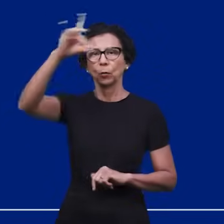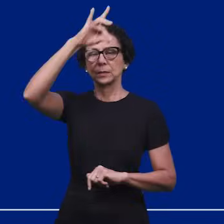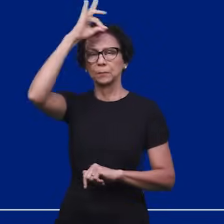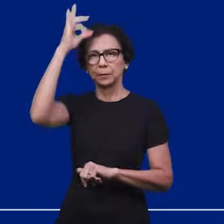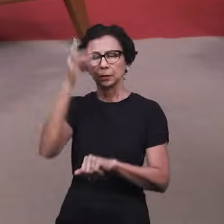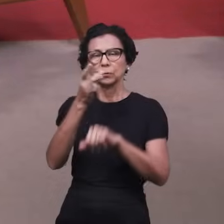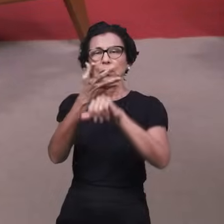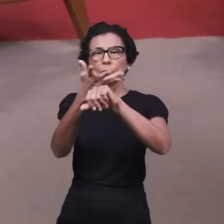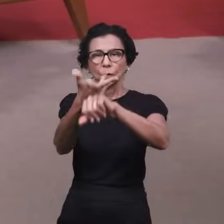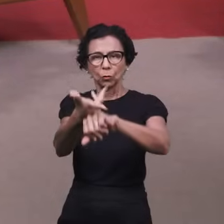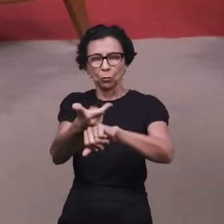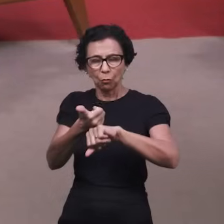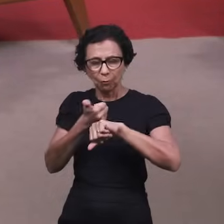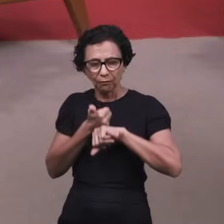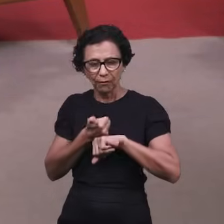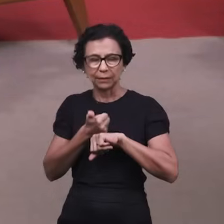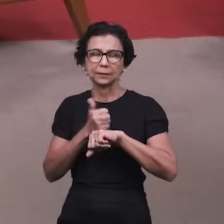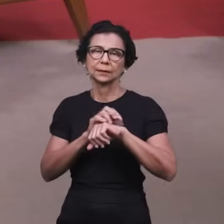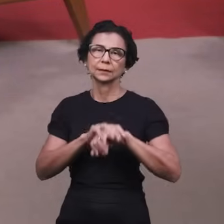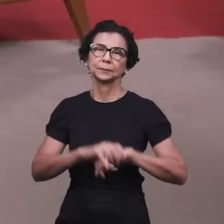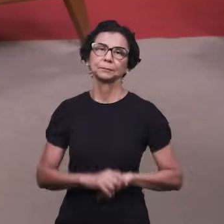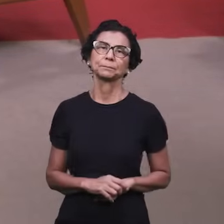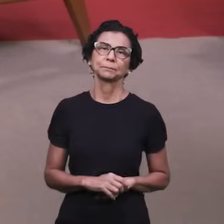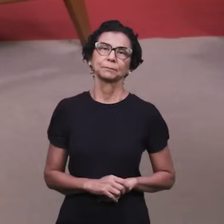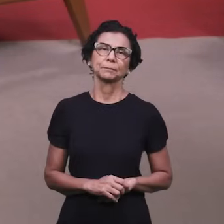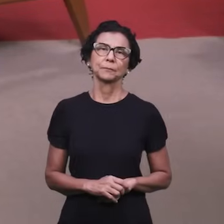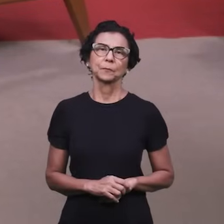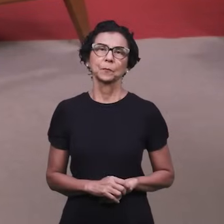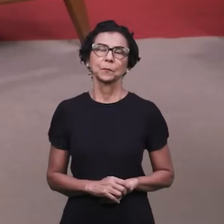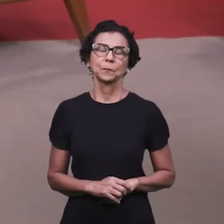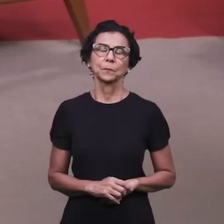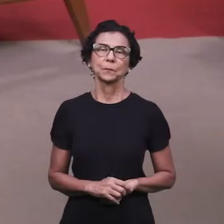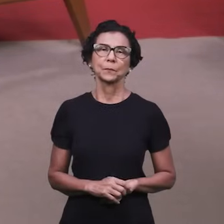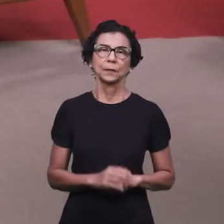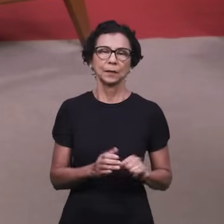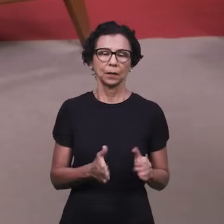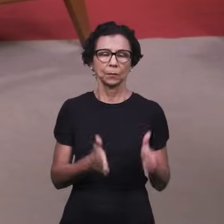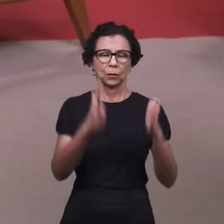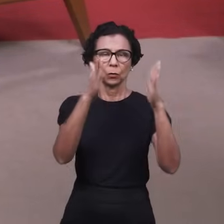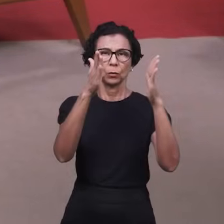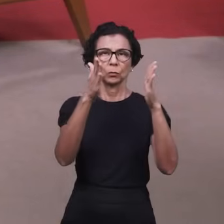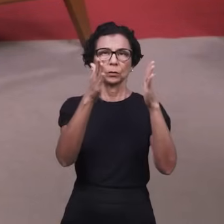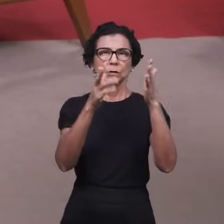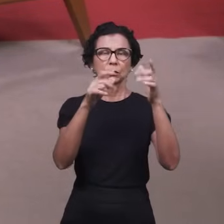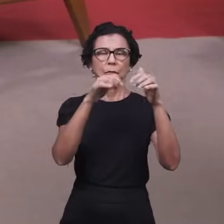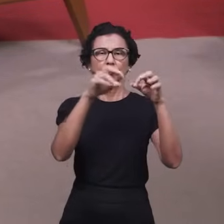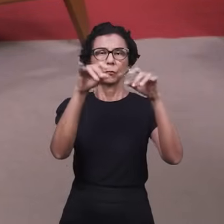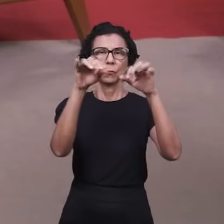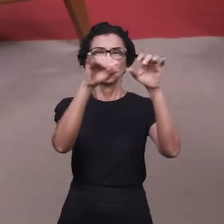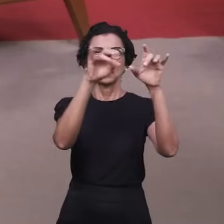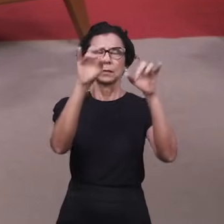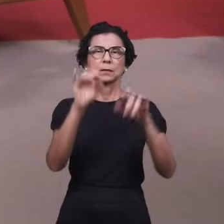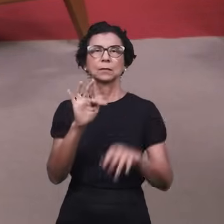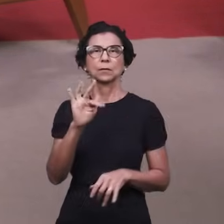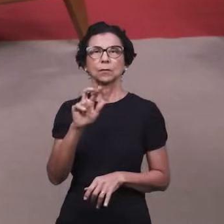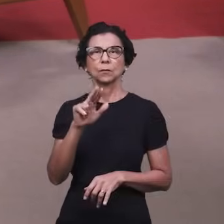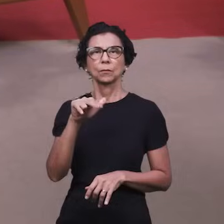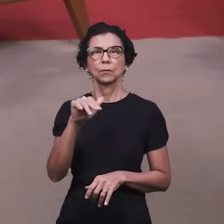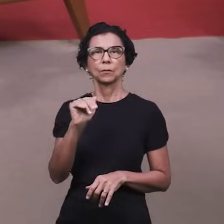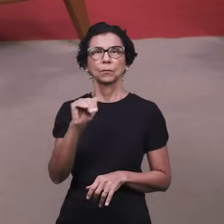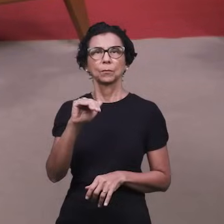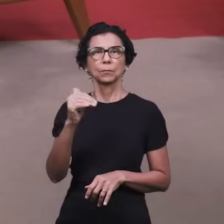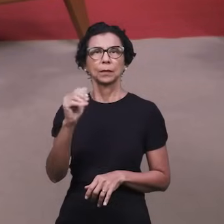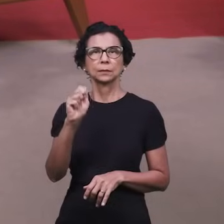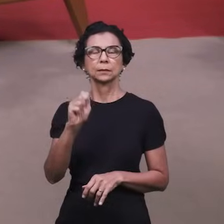poder. Coluna de fumaça. Coluna de fumaça. Louvado seja o nome do Senhor. Bom. Vamos lá, outra expressão é perfumada de mirra. Fala aí,